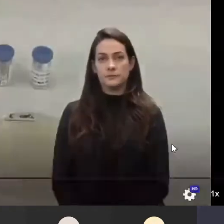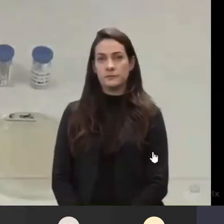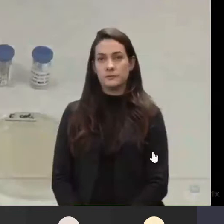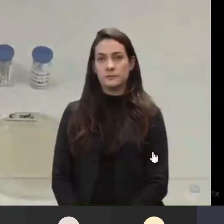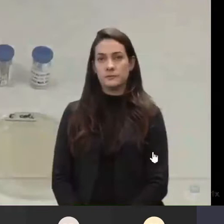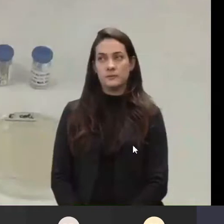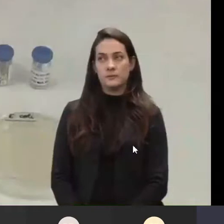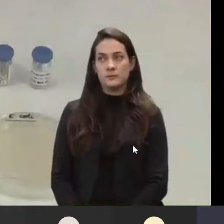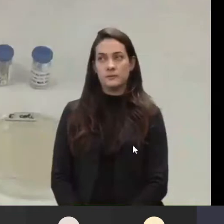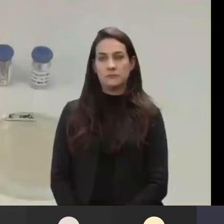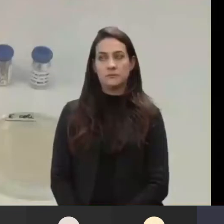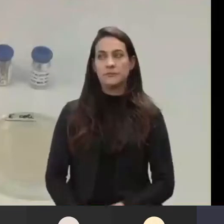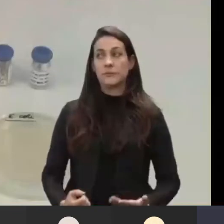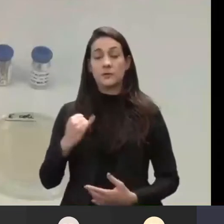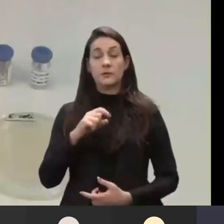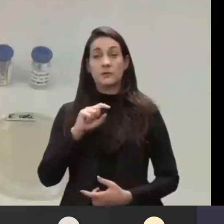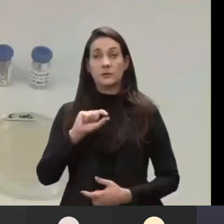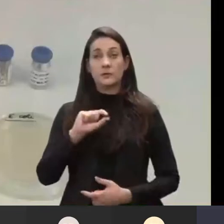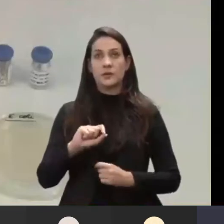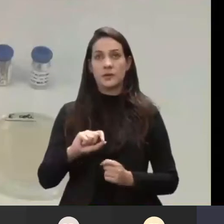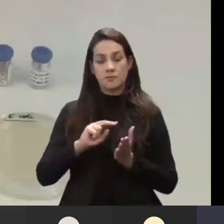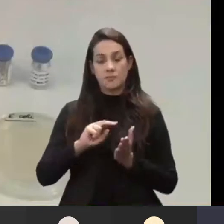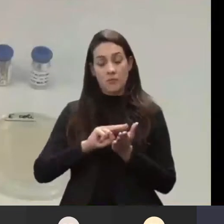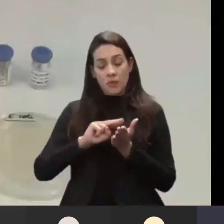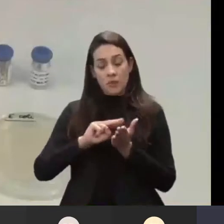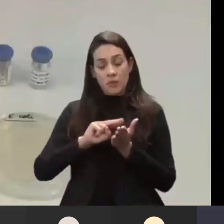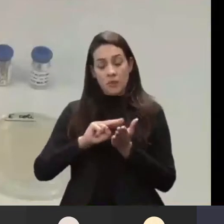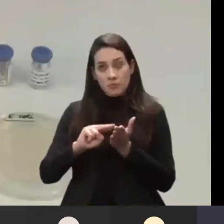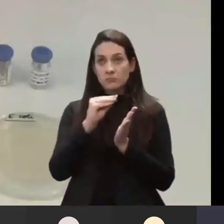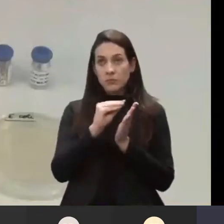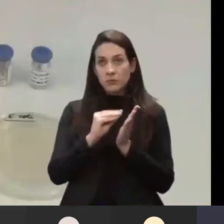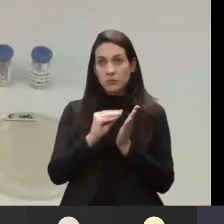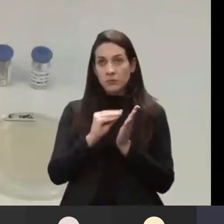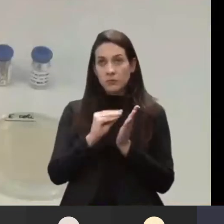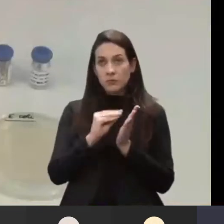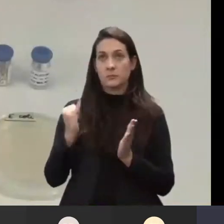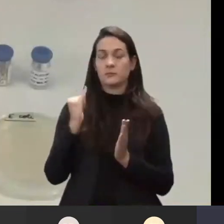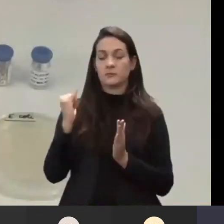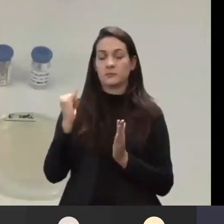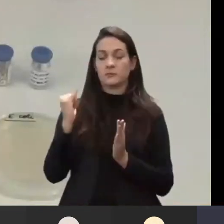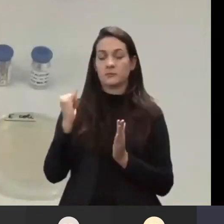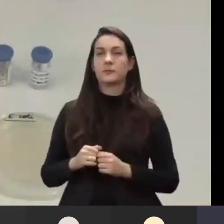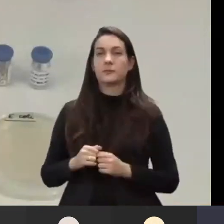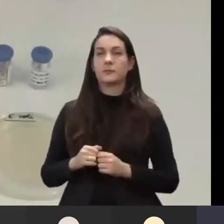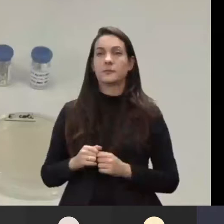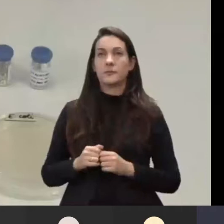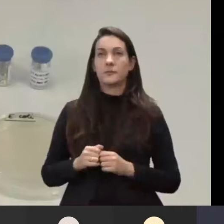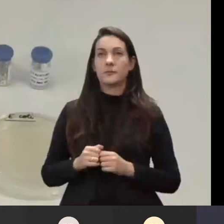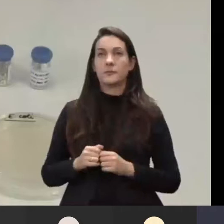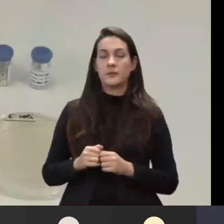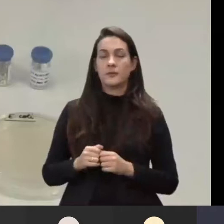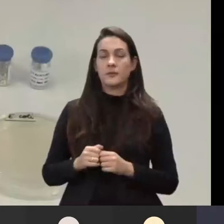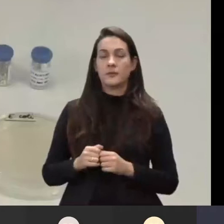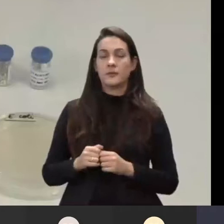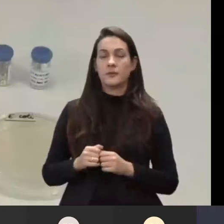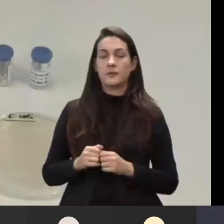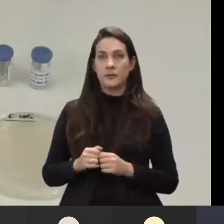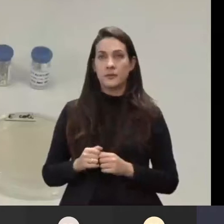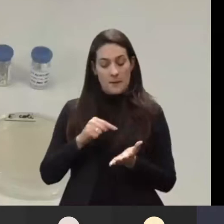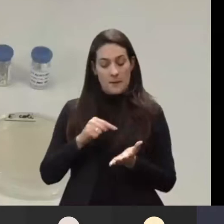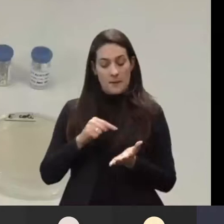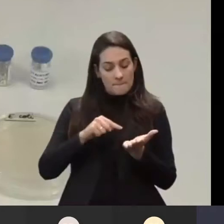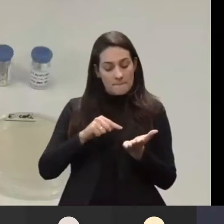E aí, então, é muito importante você realizar as demarcações na placa para você conseguir se orientar aonde